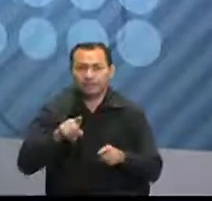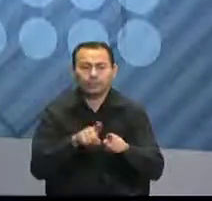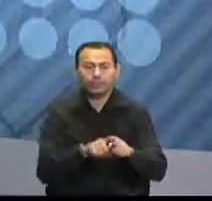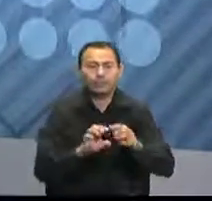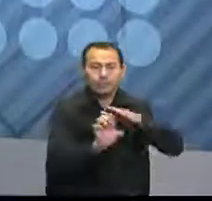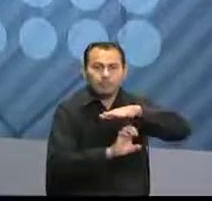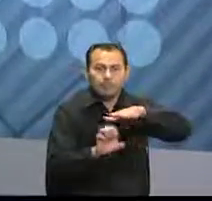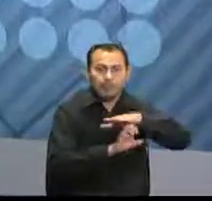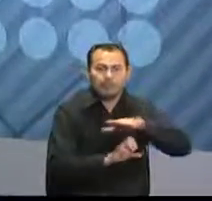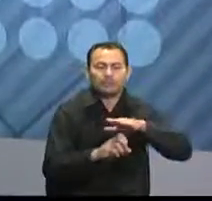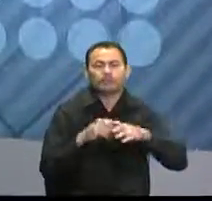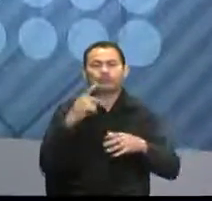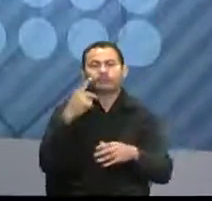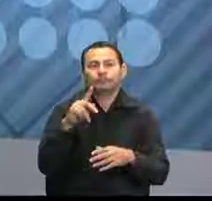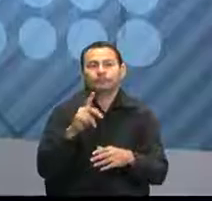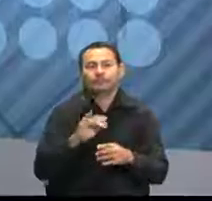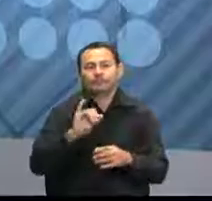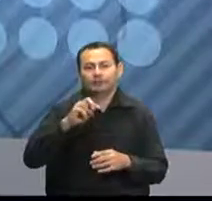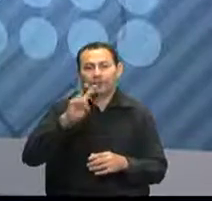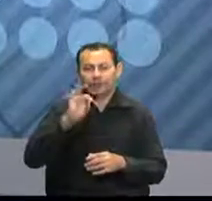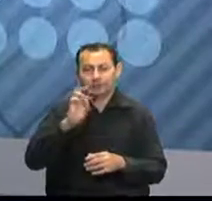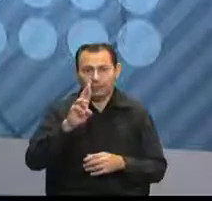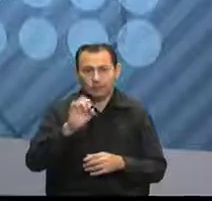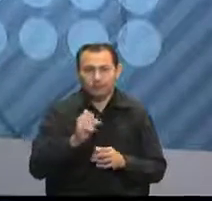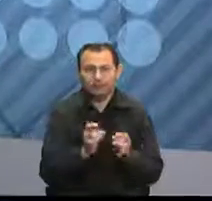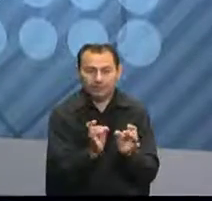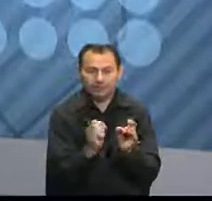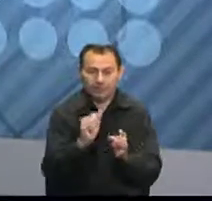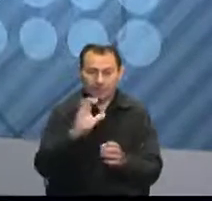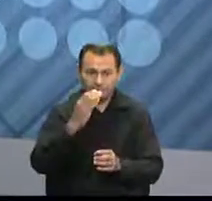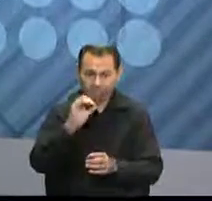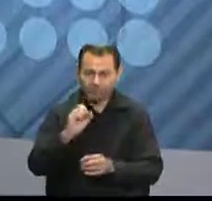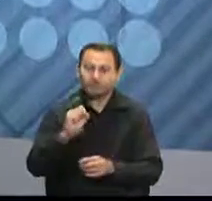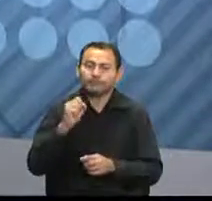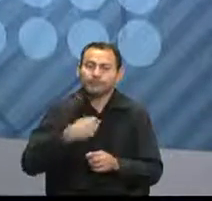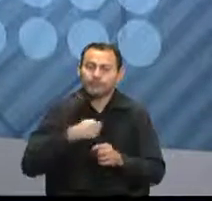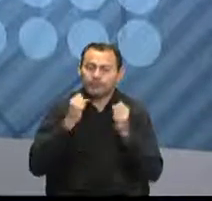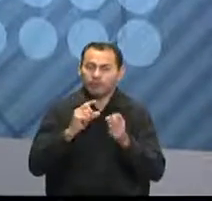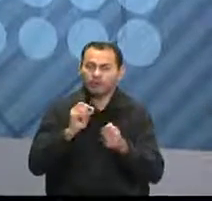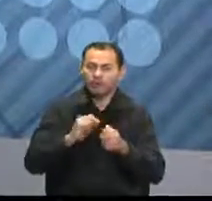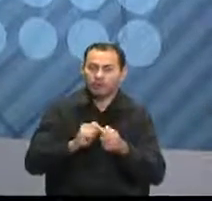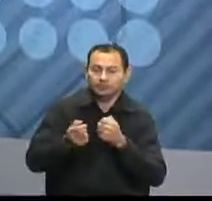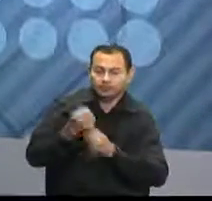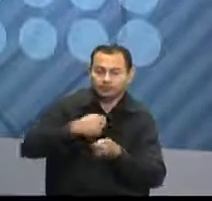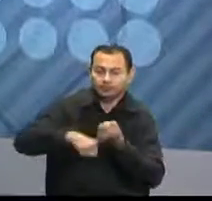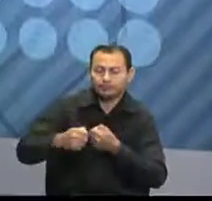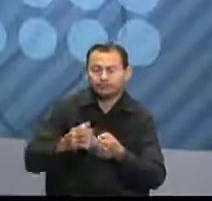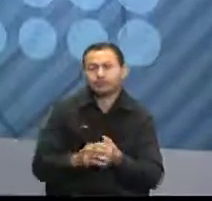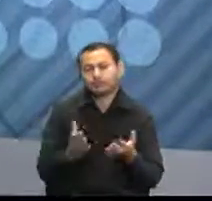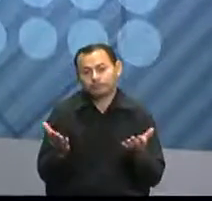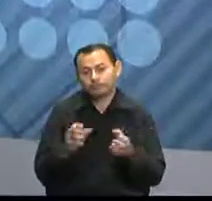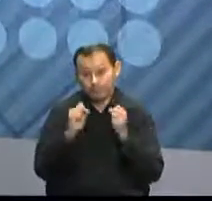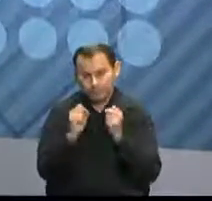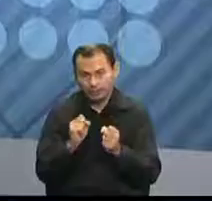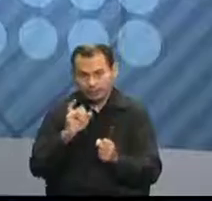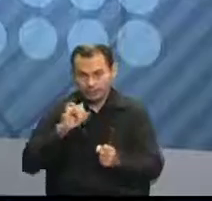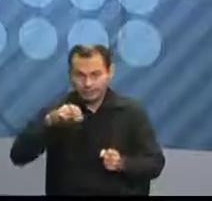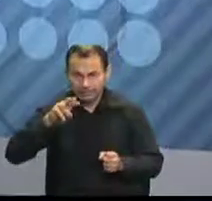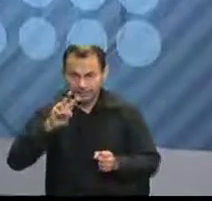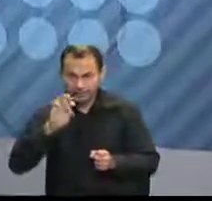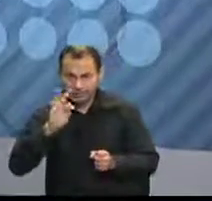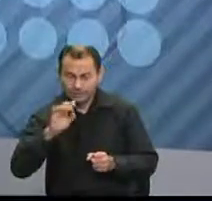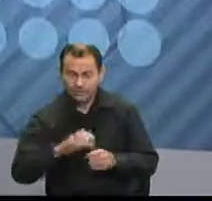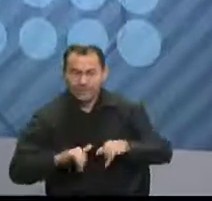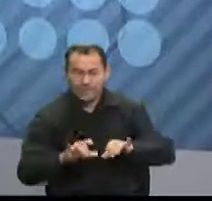as empresas e os investidores que vem nem ações e assim eu posso fazer negociações então posso investir